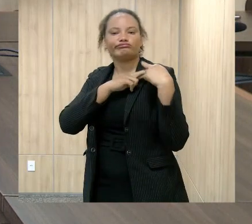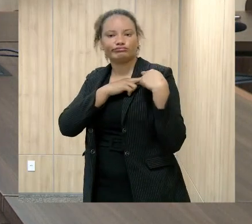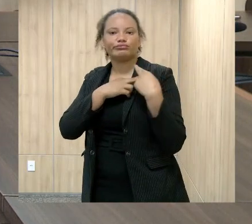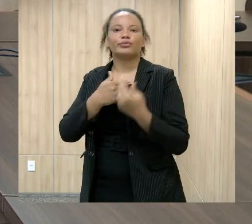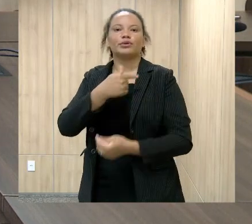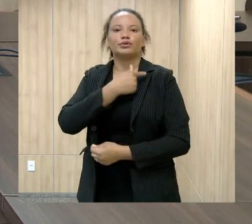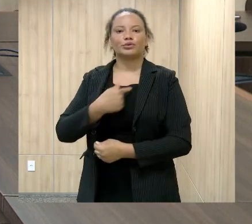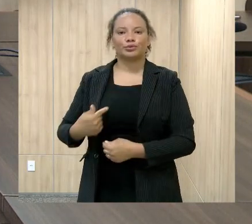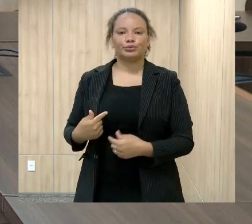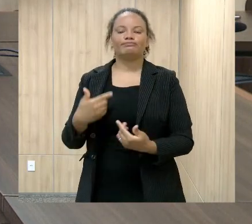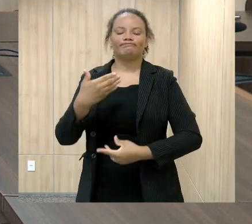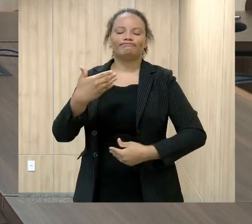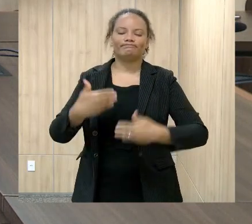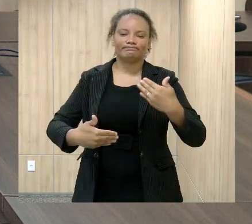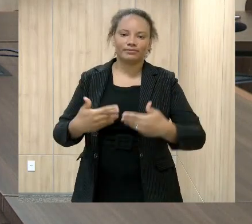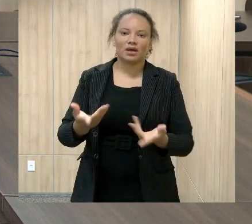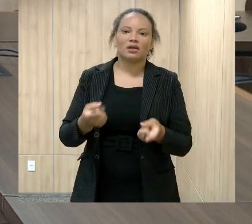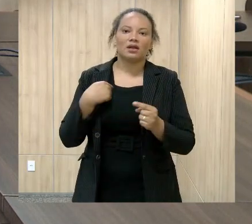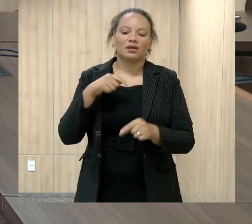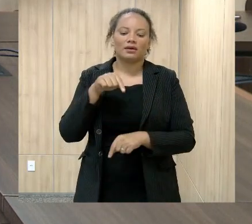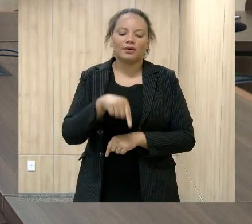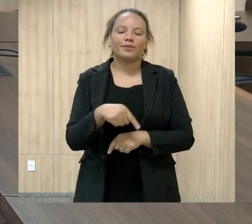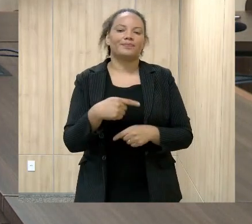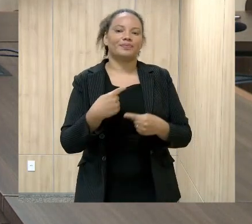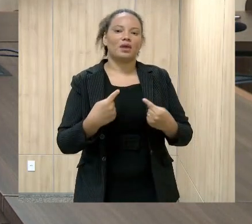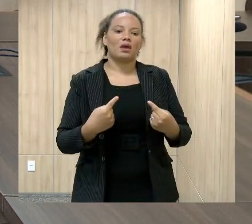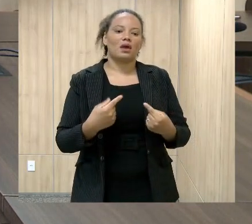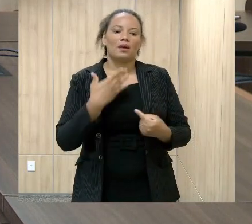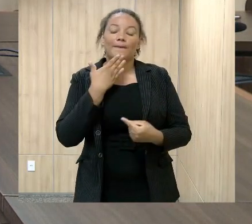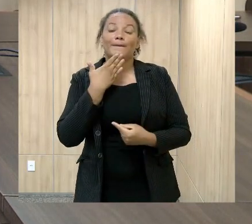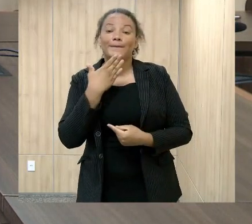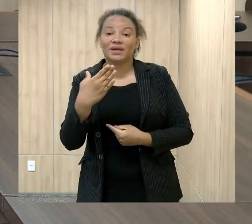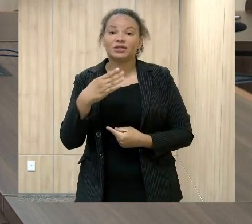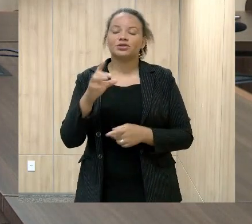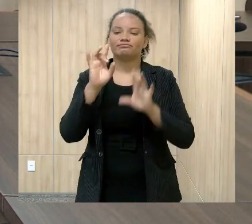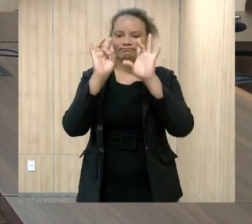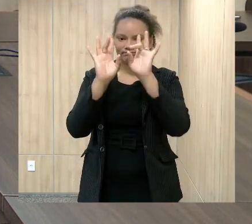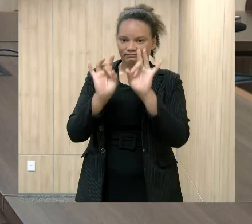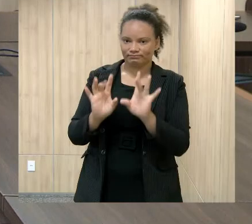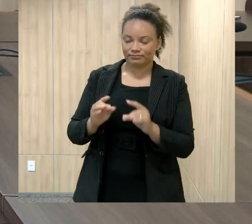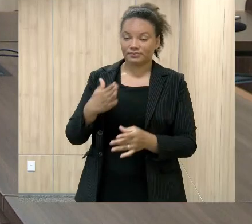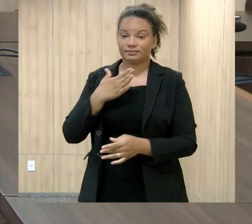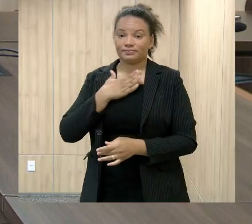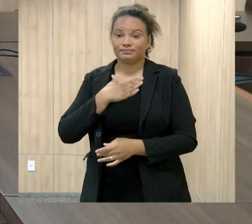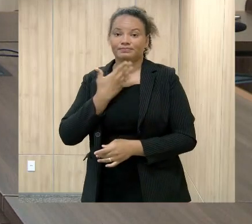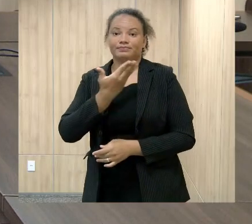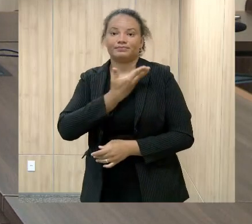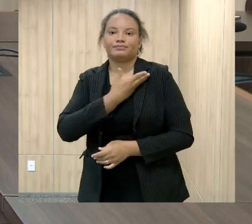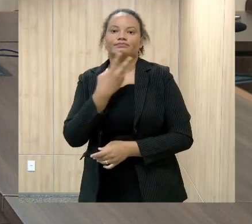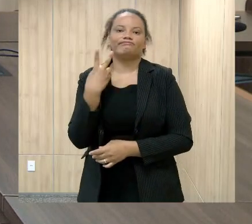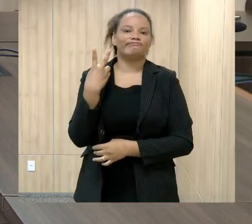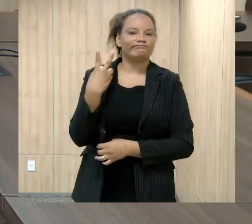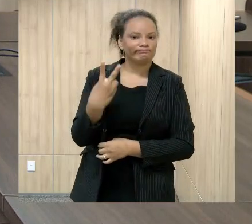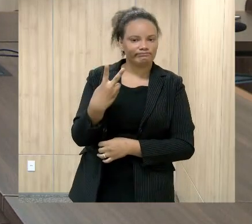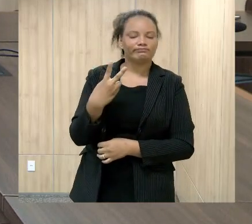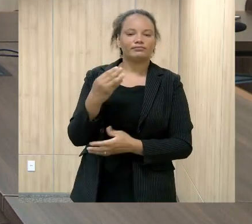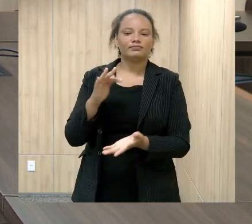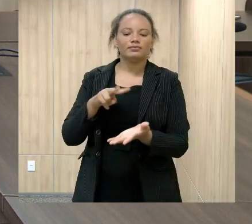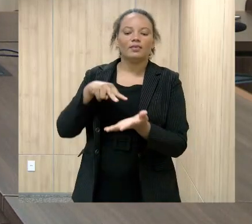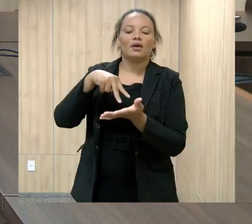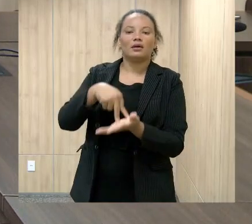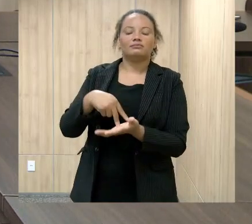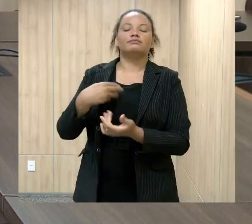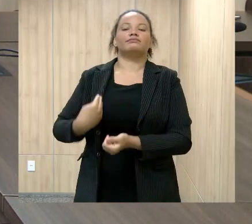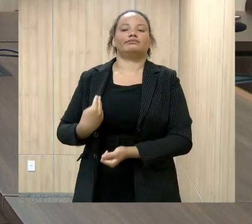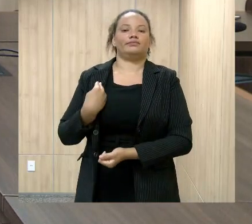comprometimento das políticas públicas no estado de Rondônia no nosso país então eu quero convidar realmente as minhas duas colegas para que vocês se façam presente